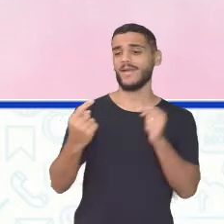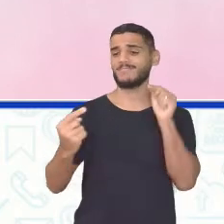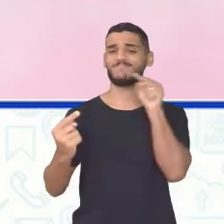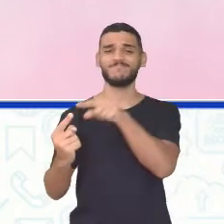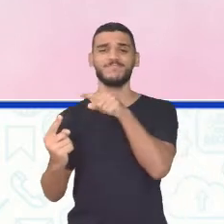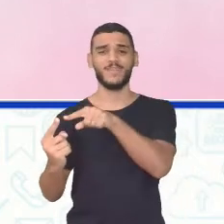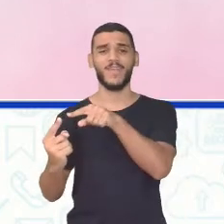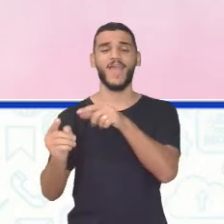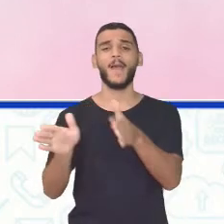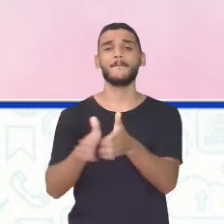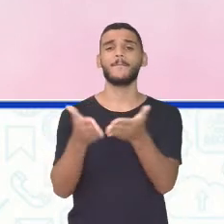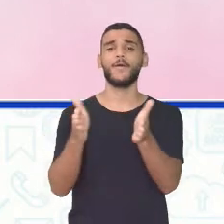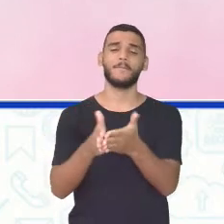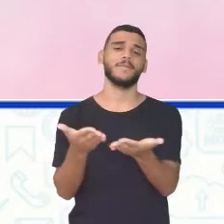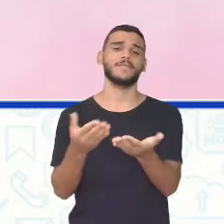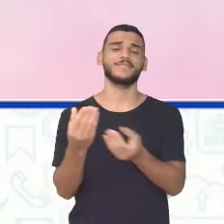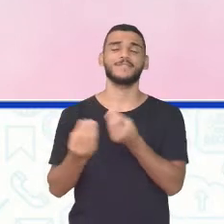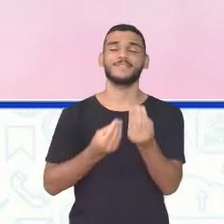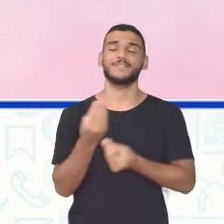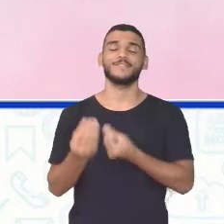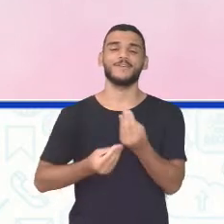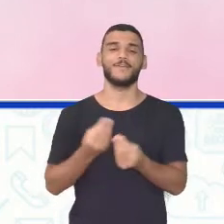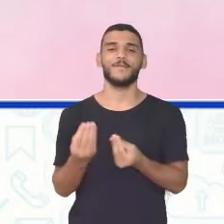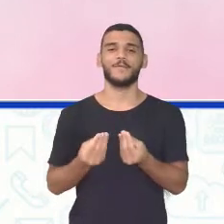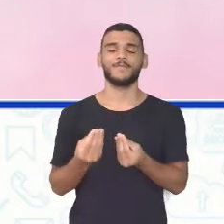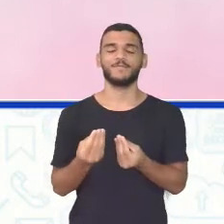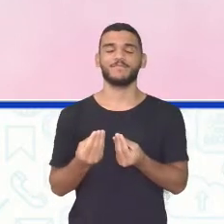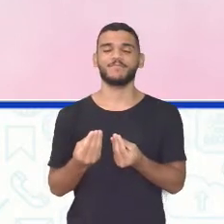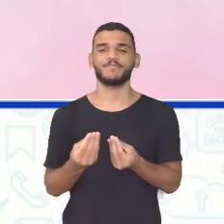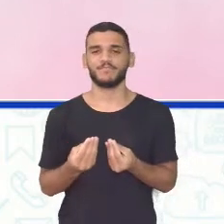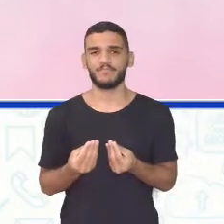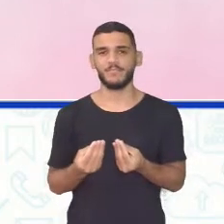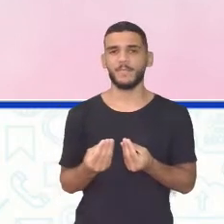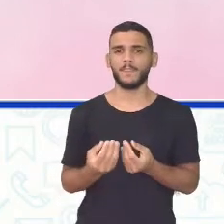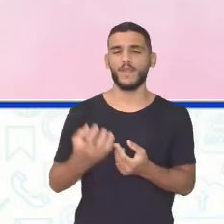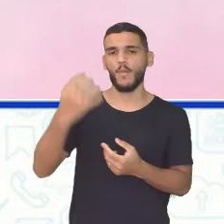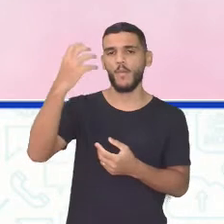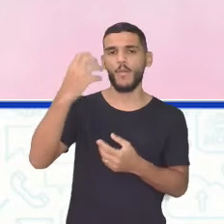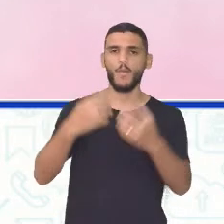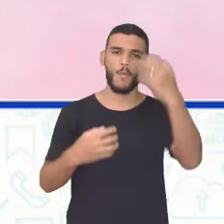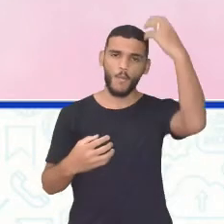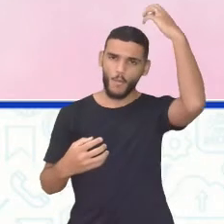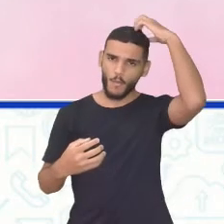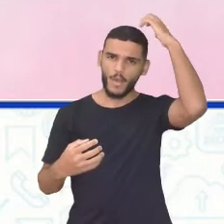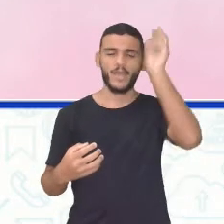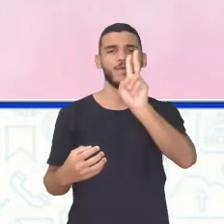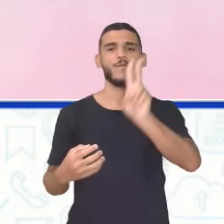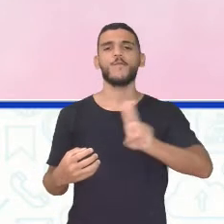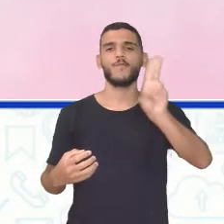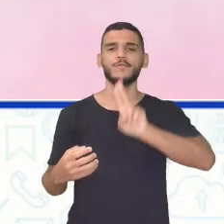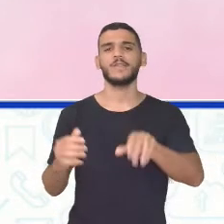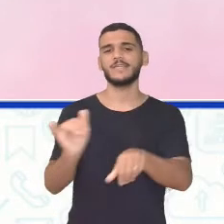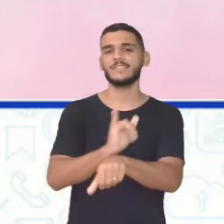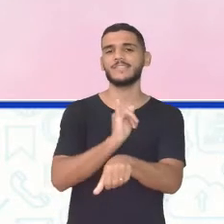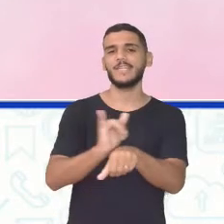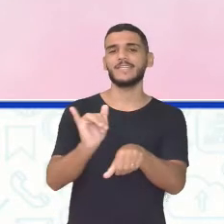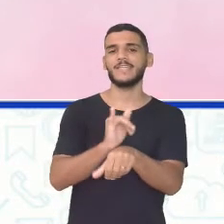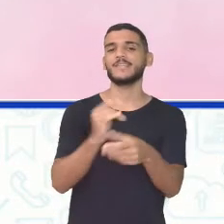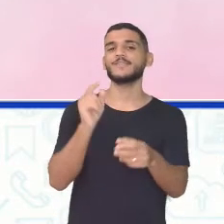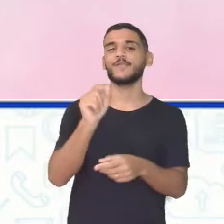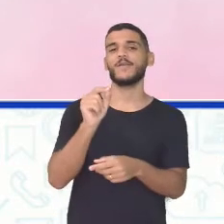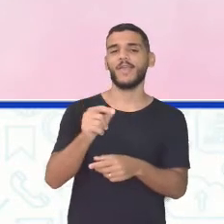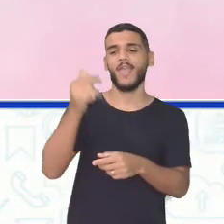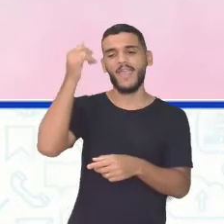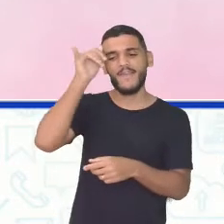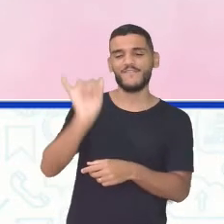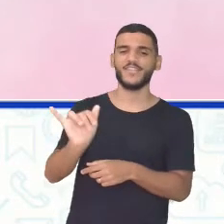para marido da sua filha. Então, automaticamente, ele coloca empecilhos aí na relação e não gosta muito